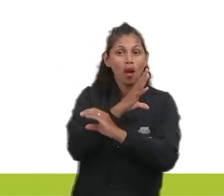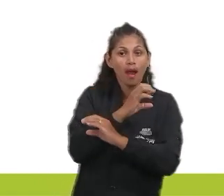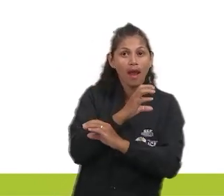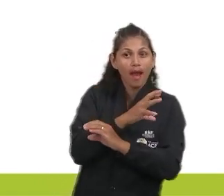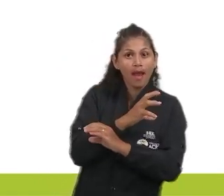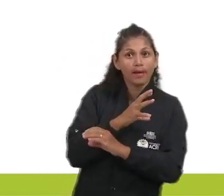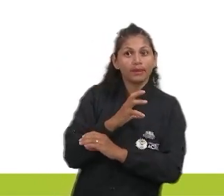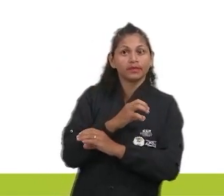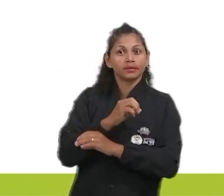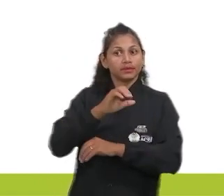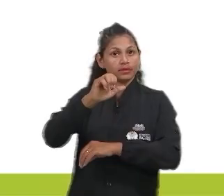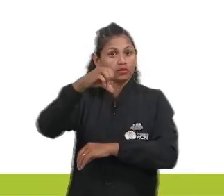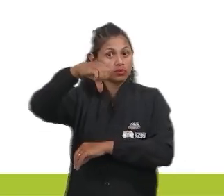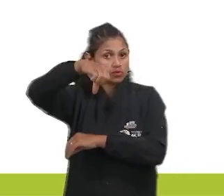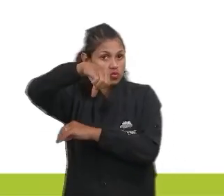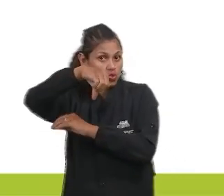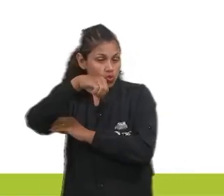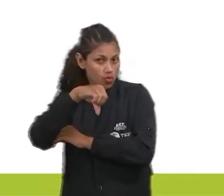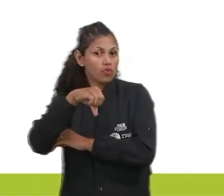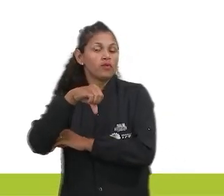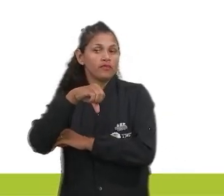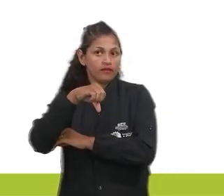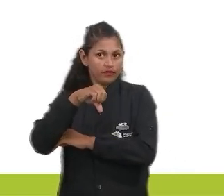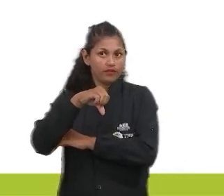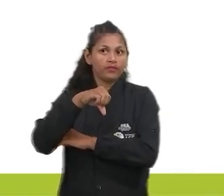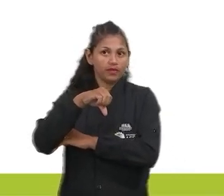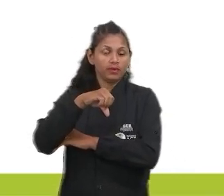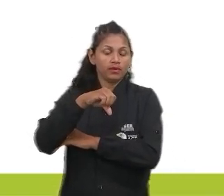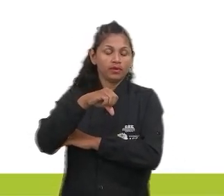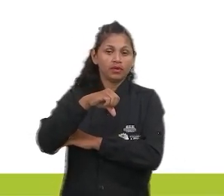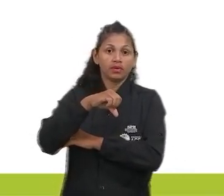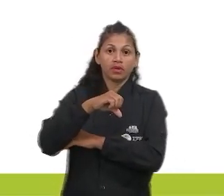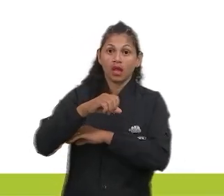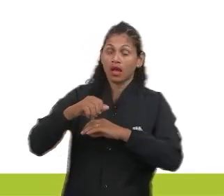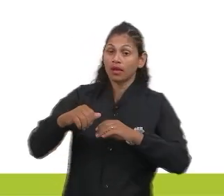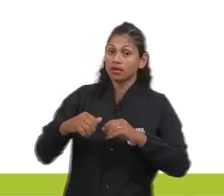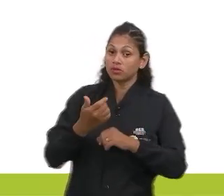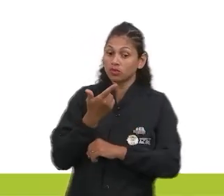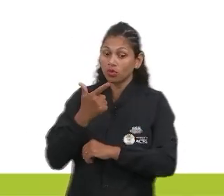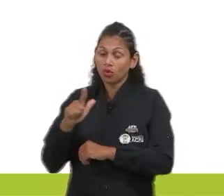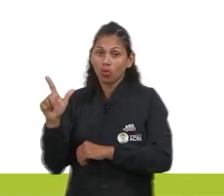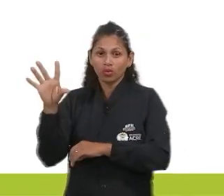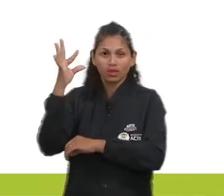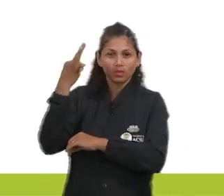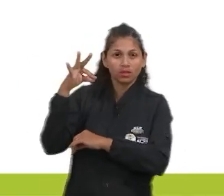9-hidroxidec-2-enoico, enquanto as abelhas operárias produzem ácido